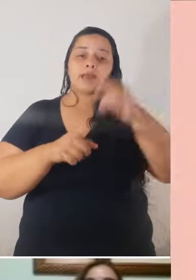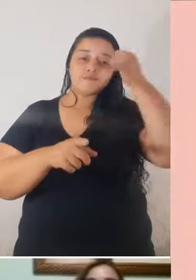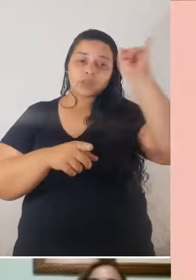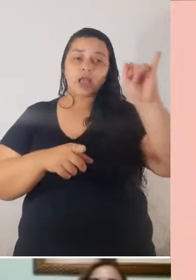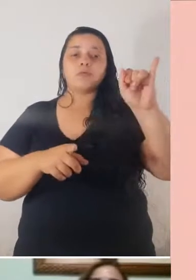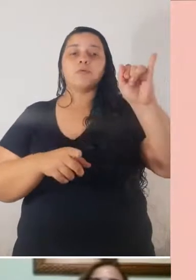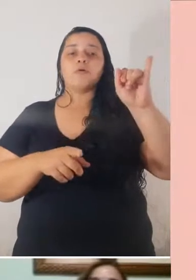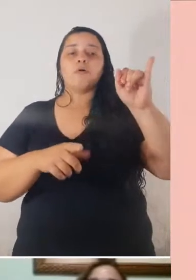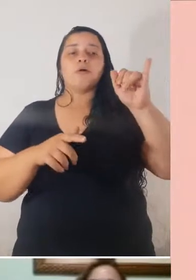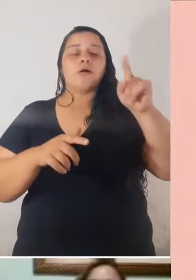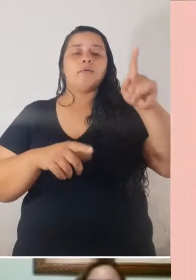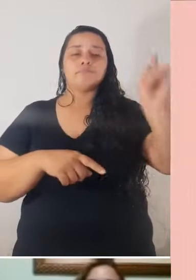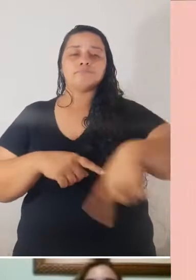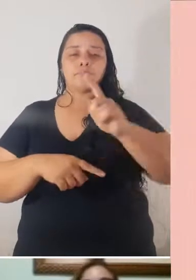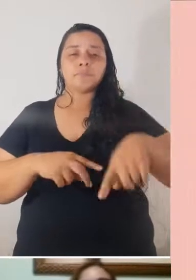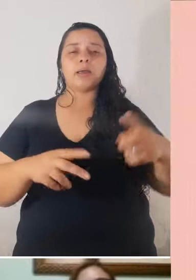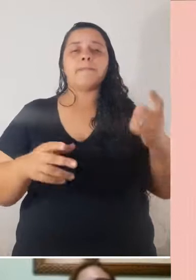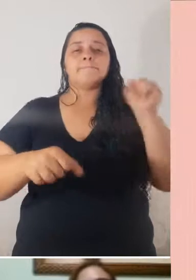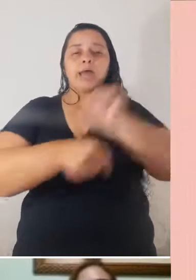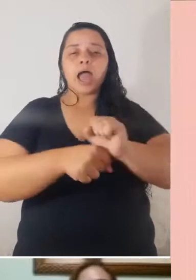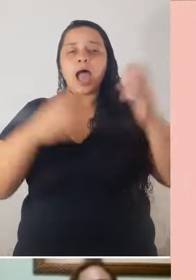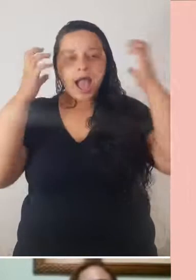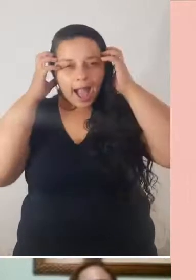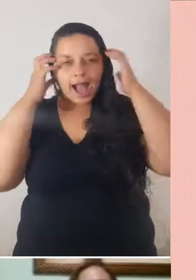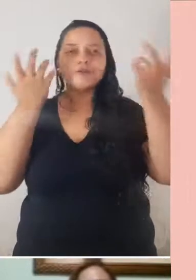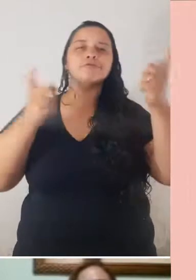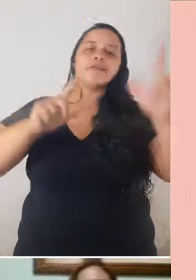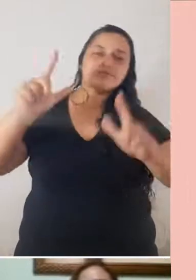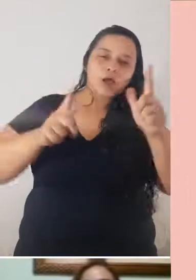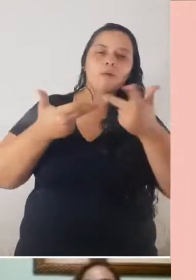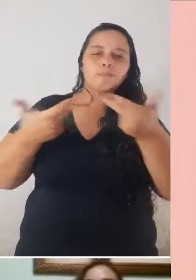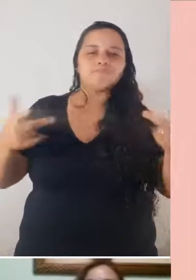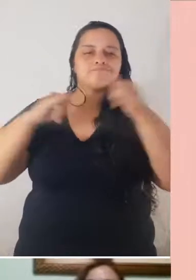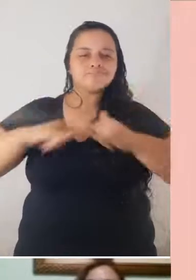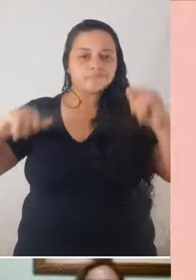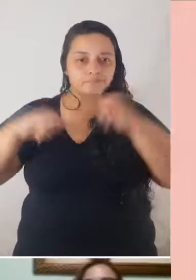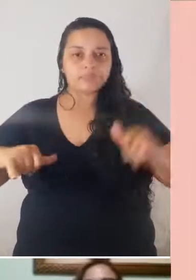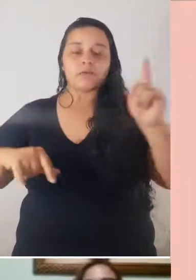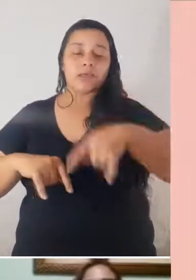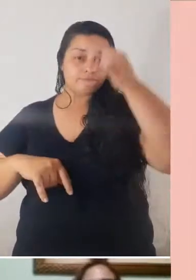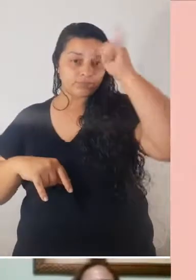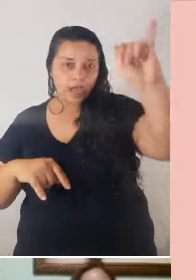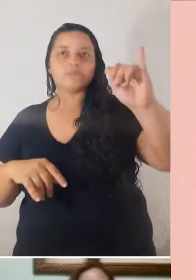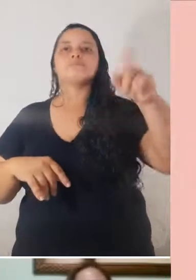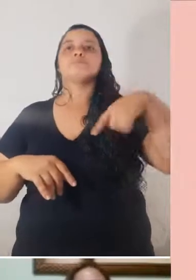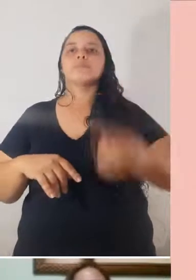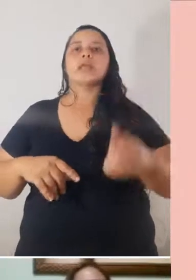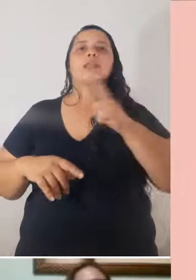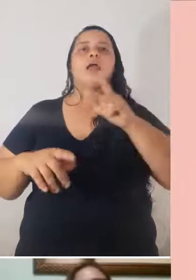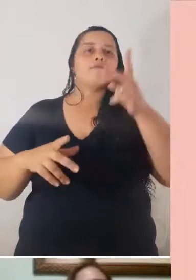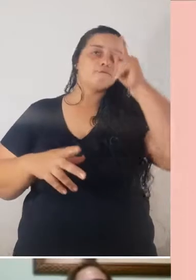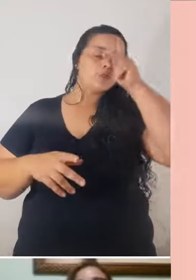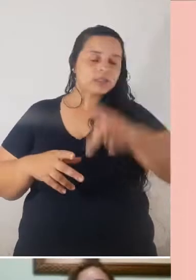contexto, 4 partidos vão se fortalecer. O Partido Comunista Brasileiro, PCB, que durante muito tempo esteve na ilegalidade e